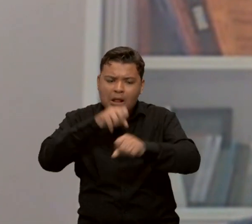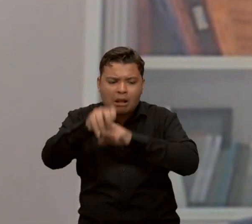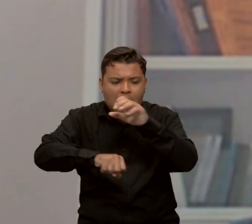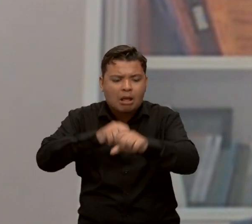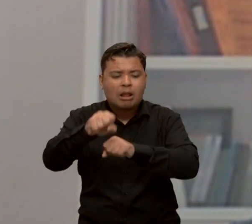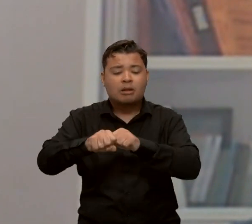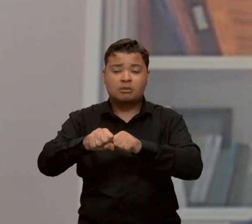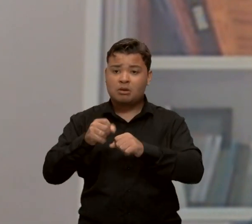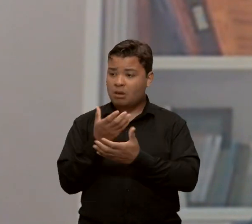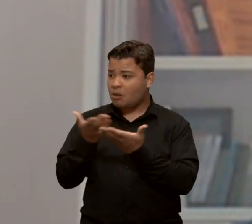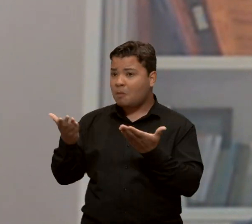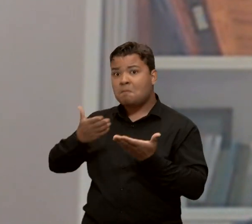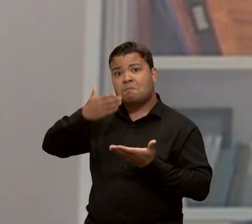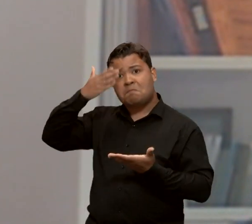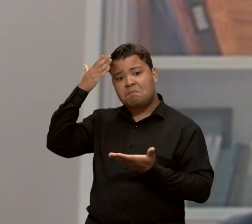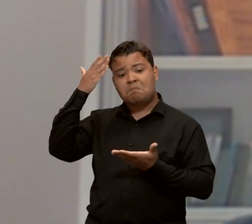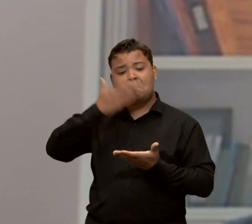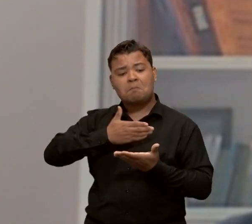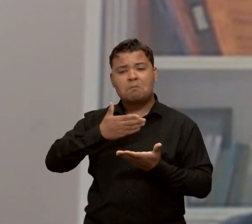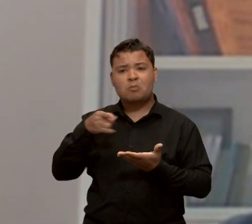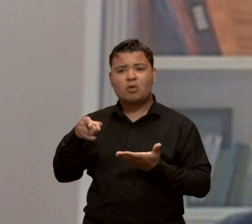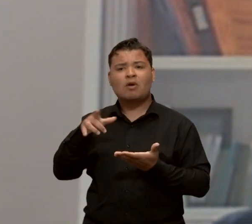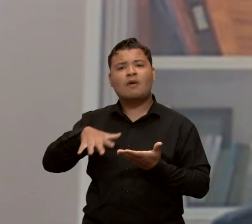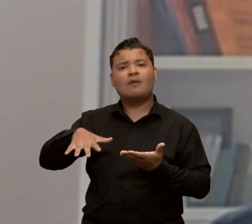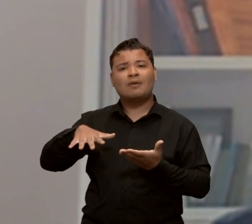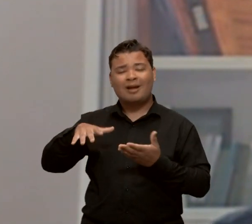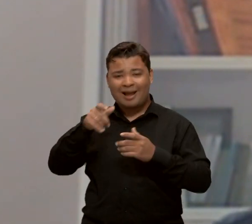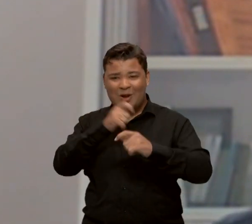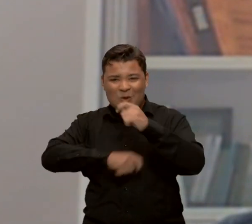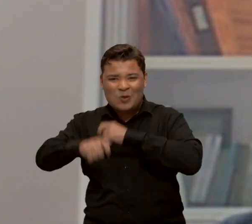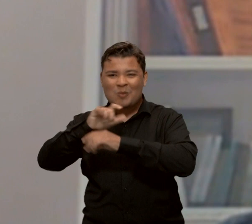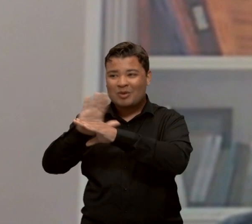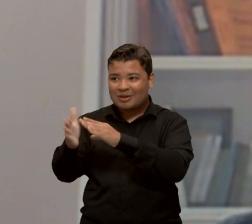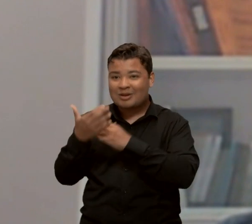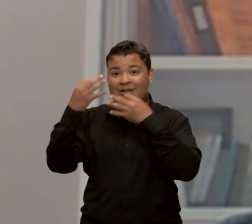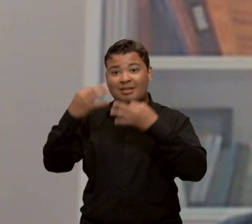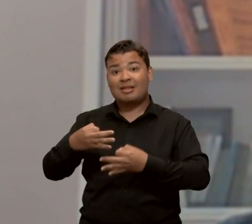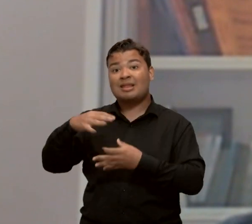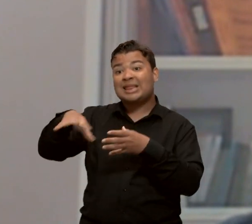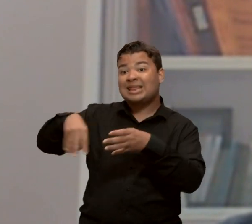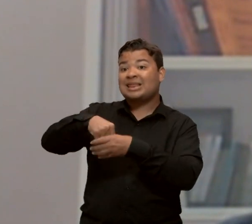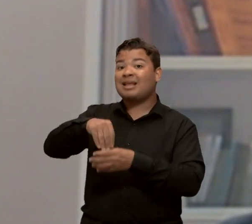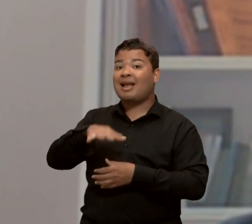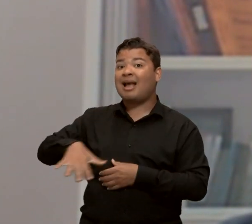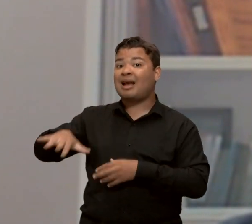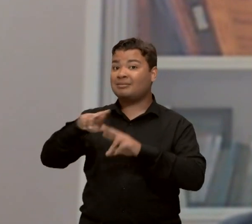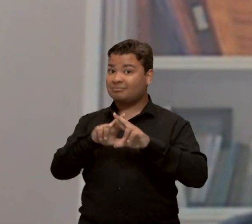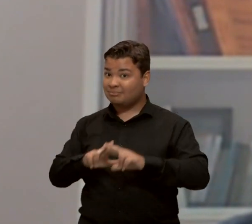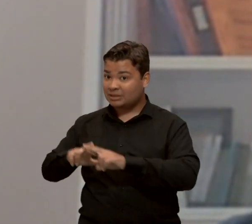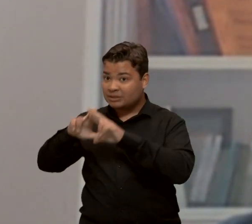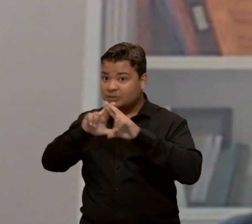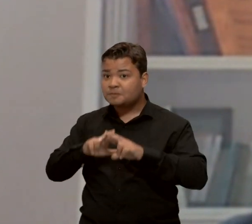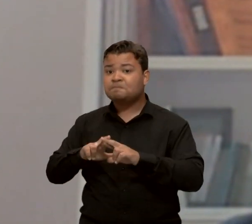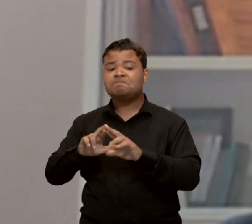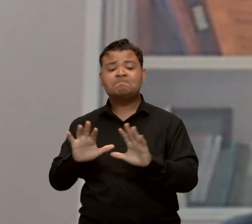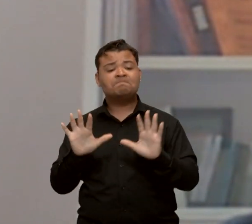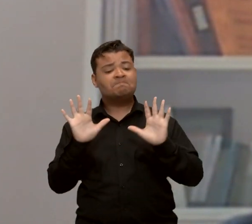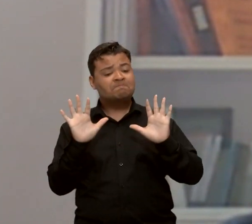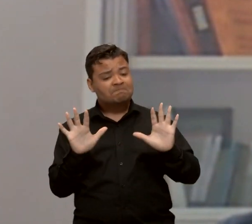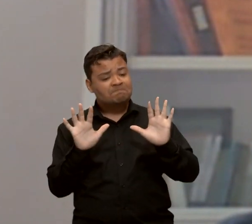economia solidária no setor da reciclagem. Mas a economia solidária pode